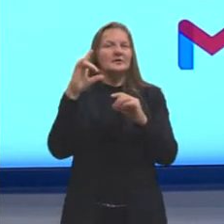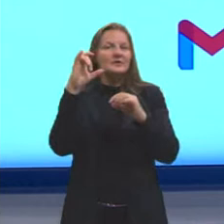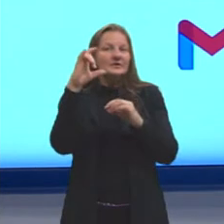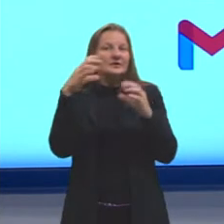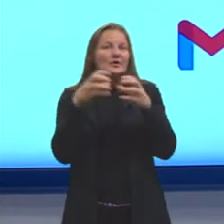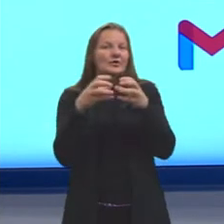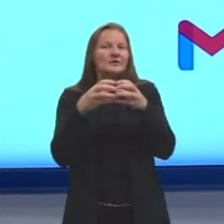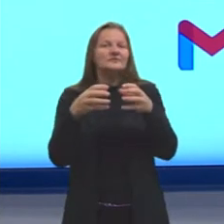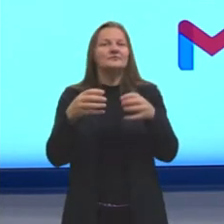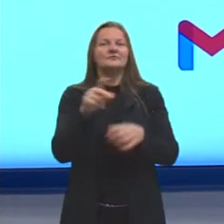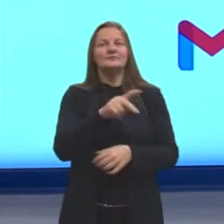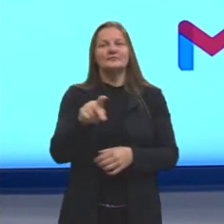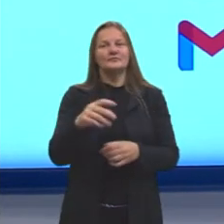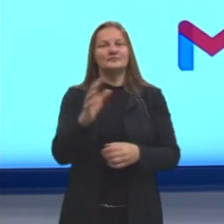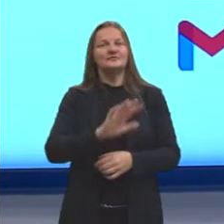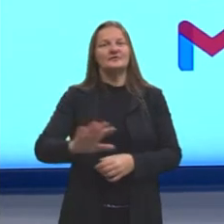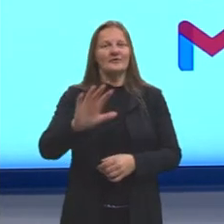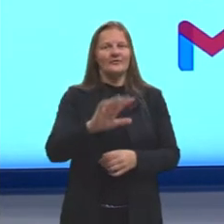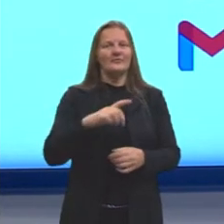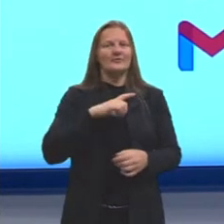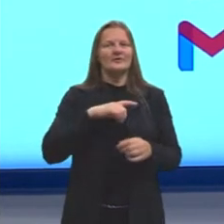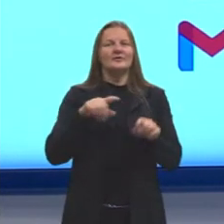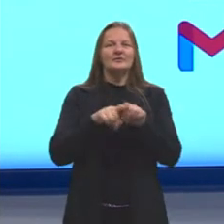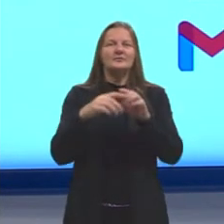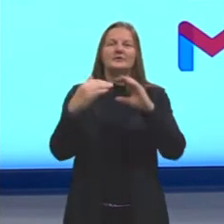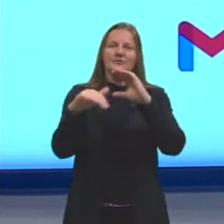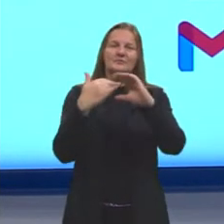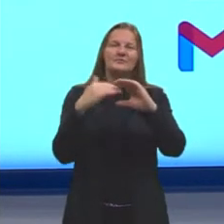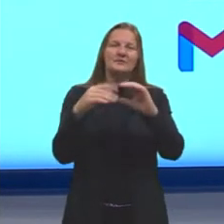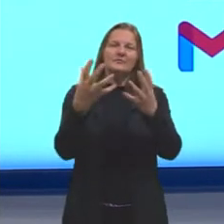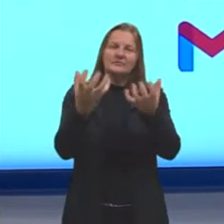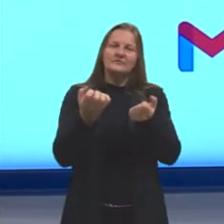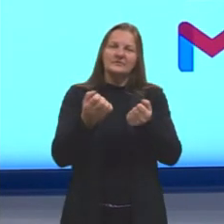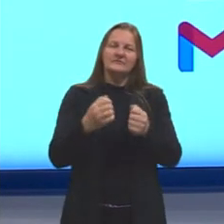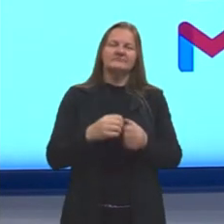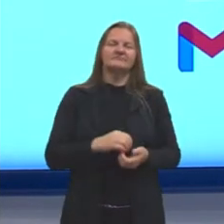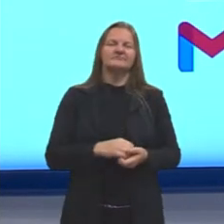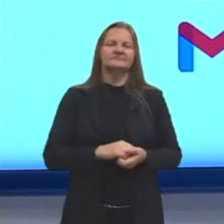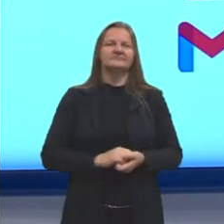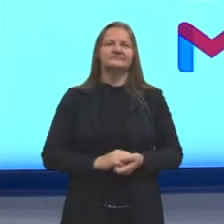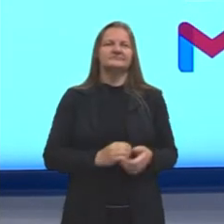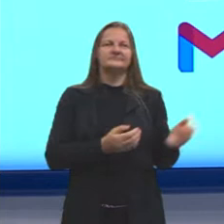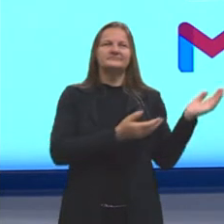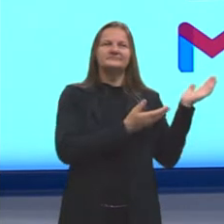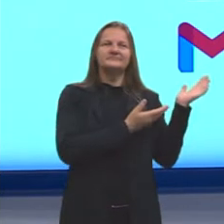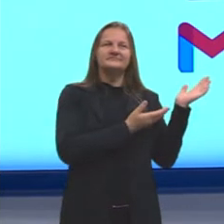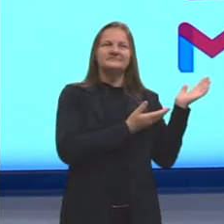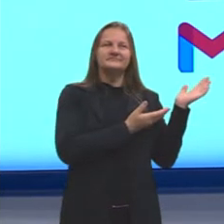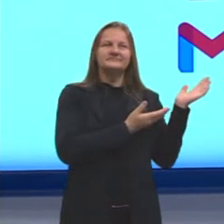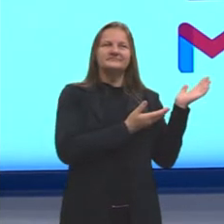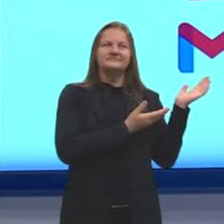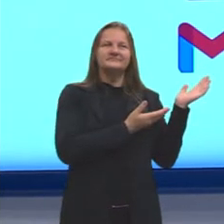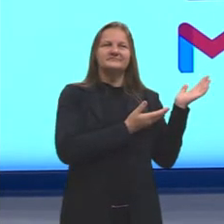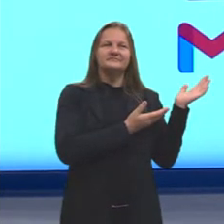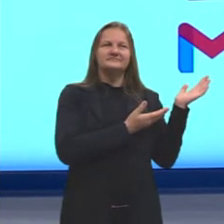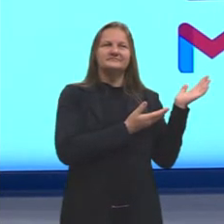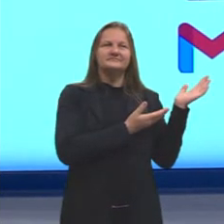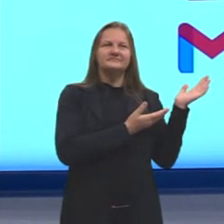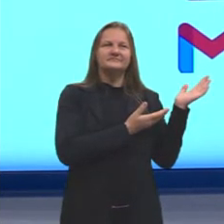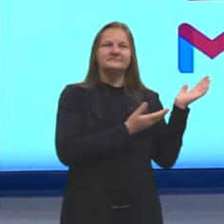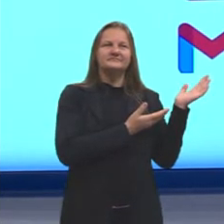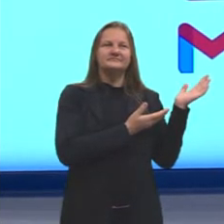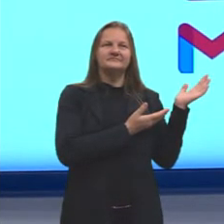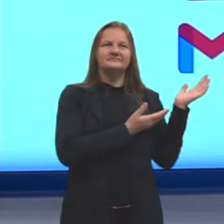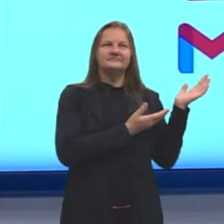dos professores do Pré Enem e também um e-mail se vocês preferirem E hoje nós vamos para nossa